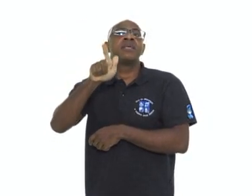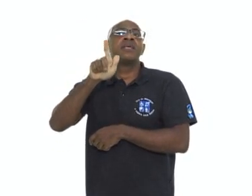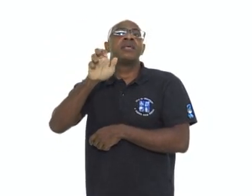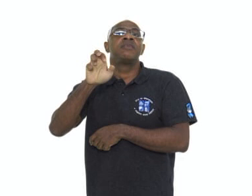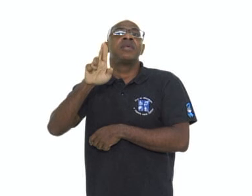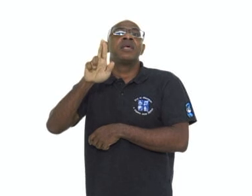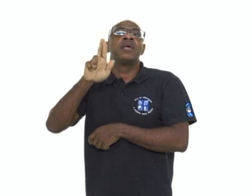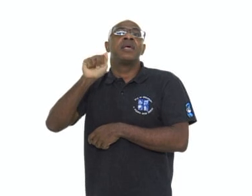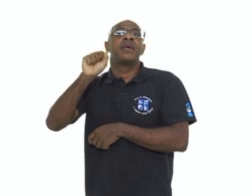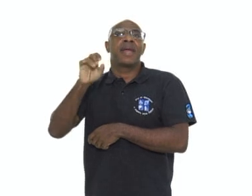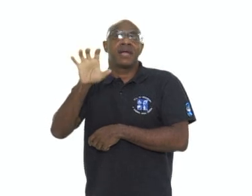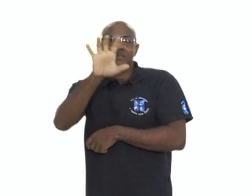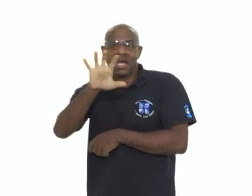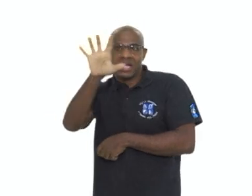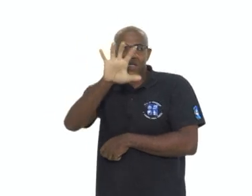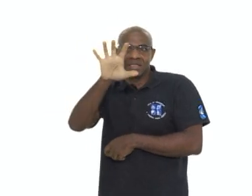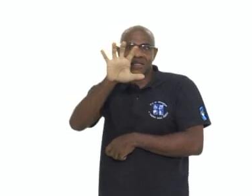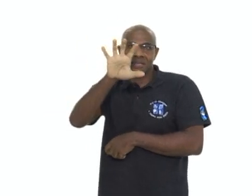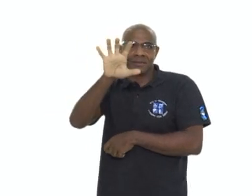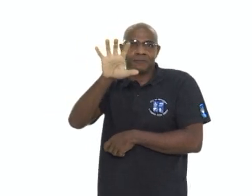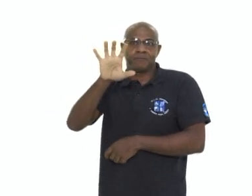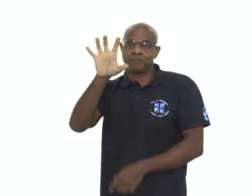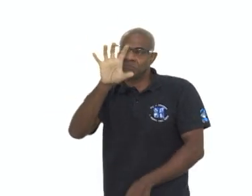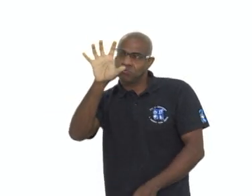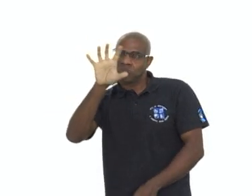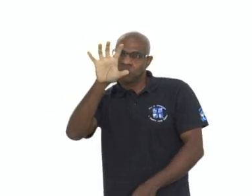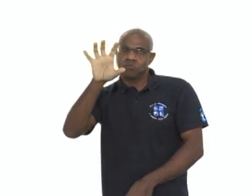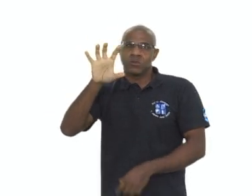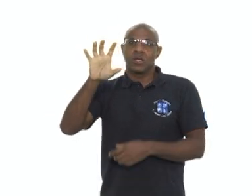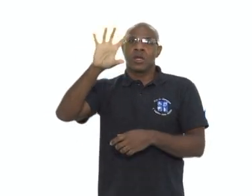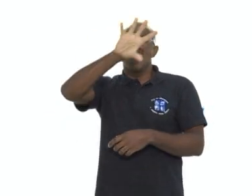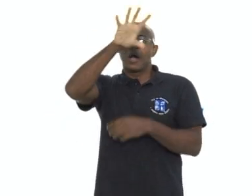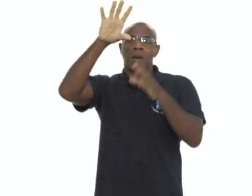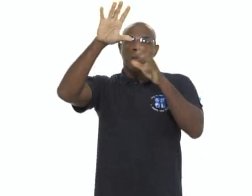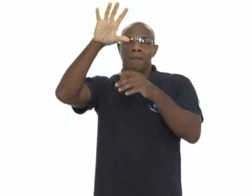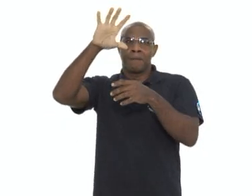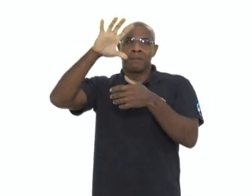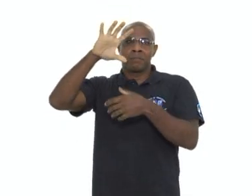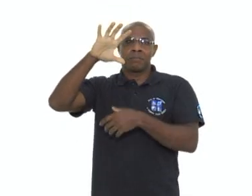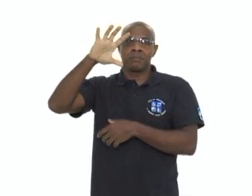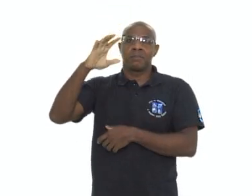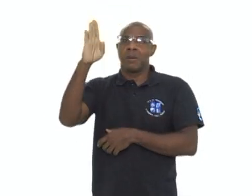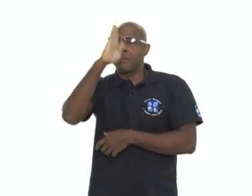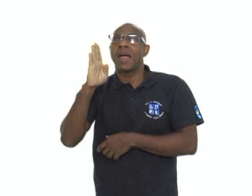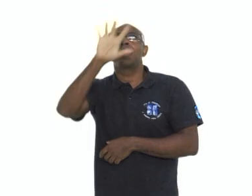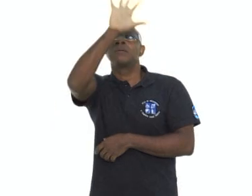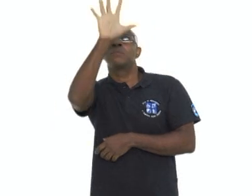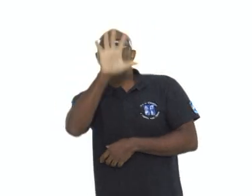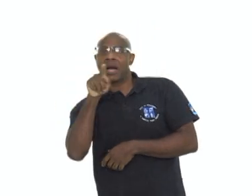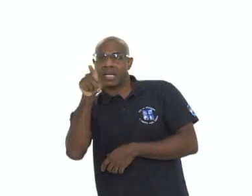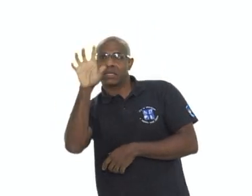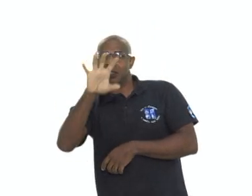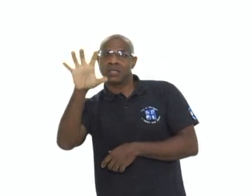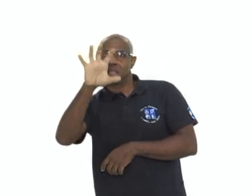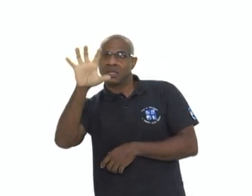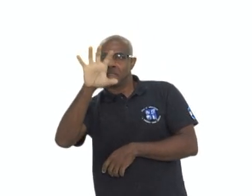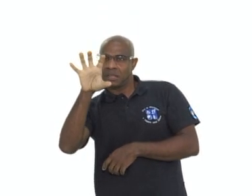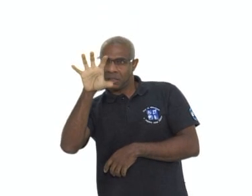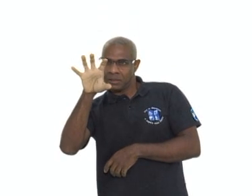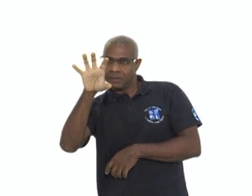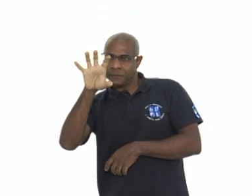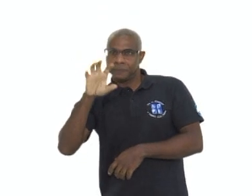Gerais, pegou também ali uma parte da região centro-oeste, né? Vamos destacar aqui região de Goiás, tá